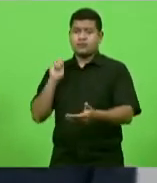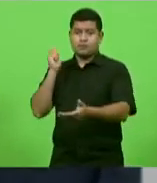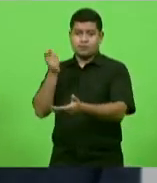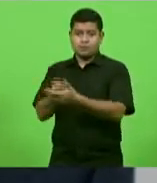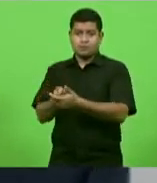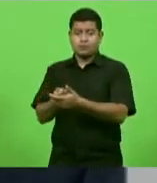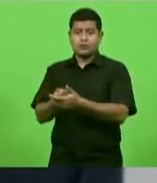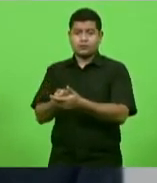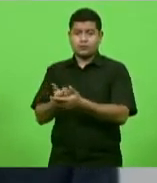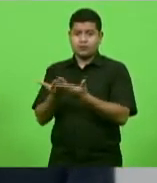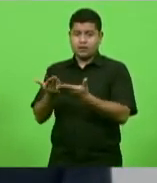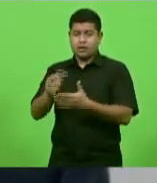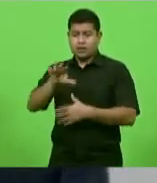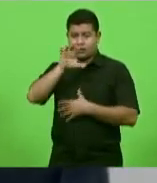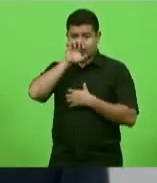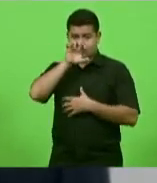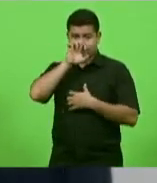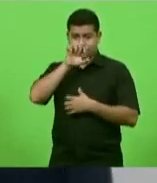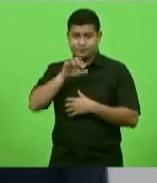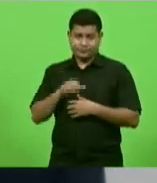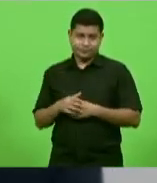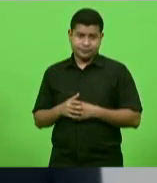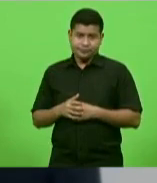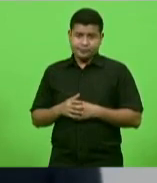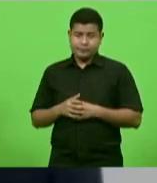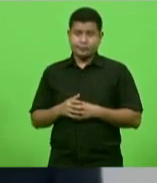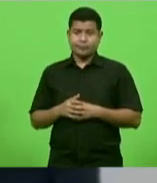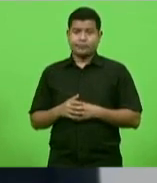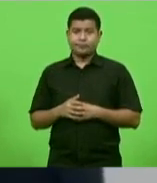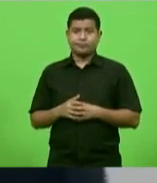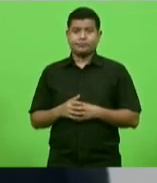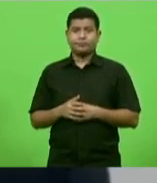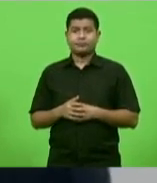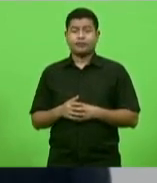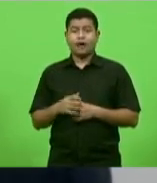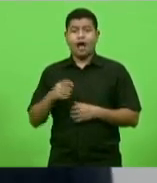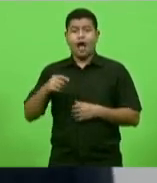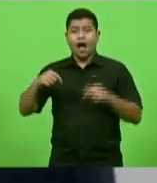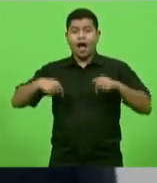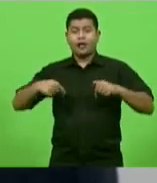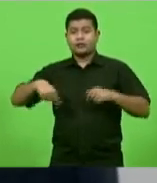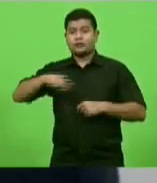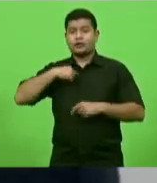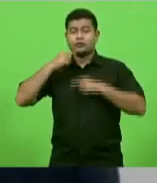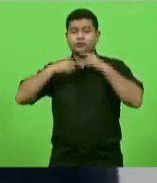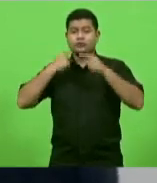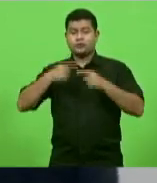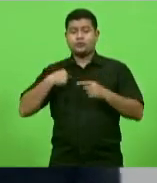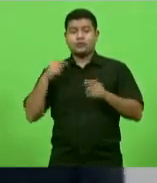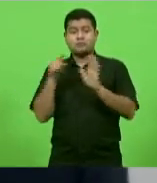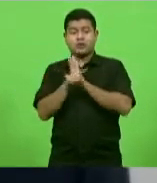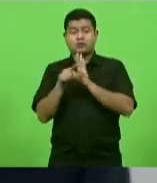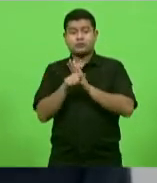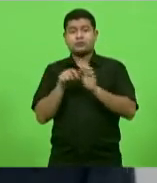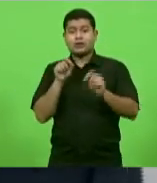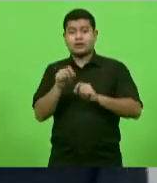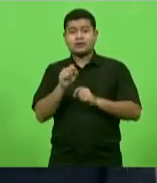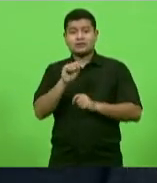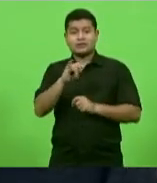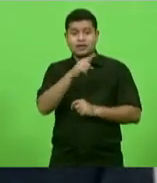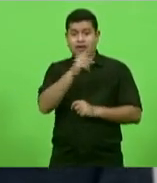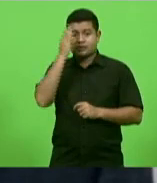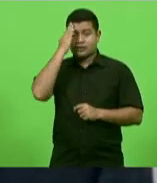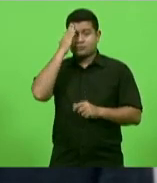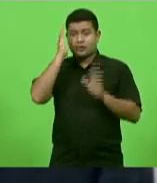referidos ventiladores pulmonares. O que se questiona aqui, senhores, é se ele sabia do